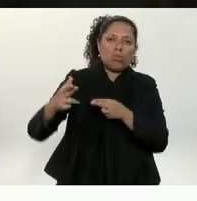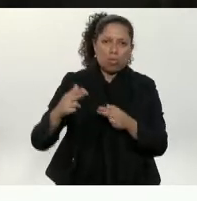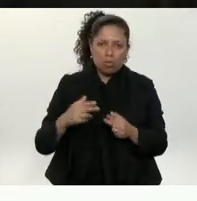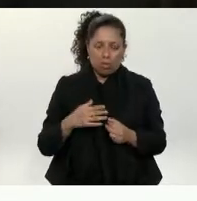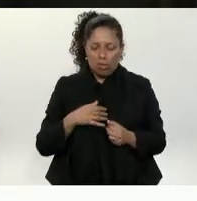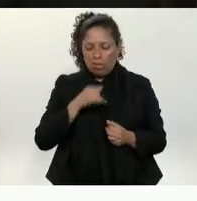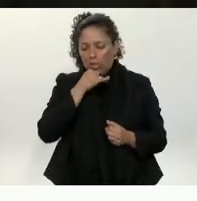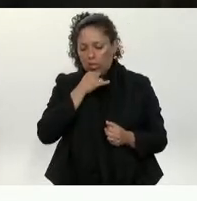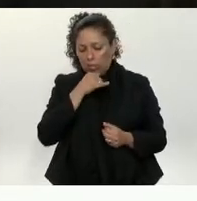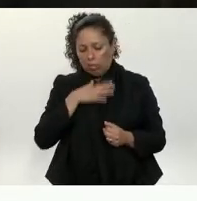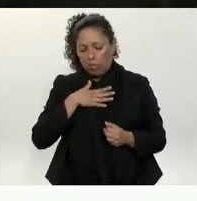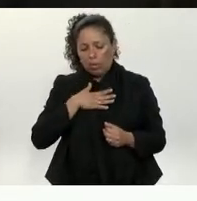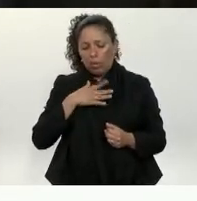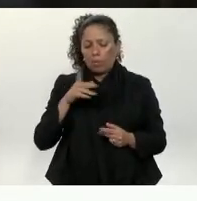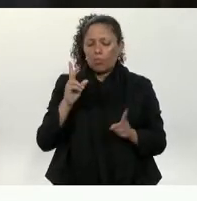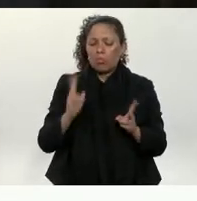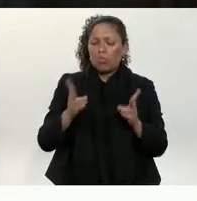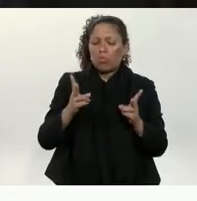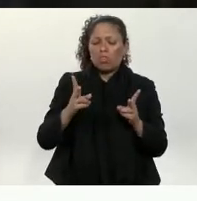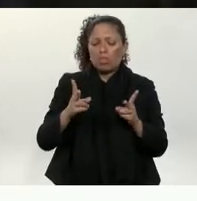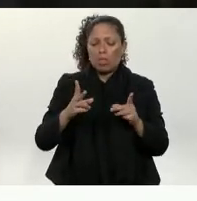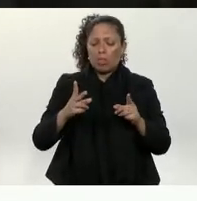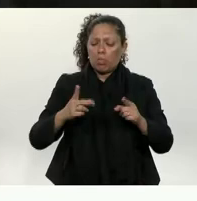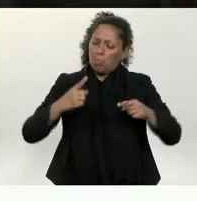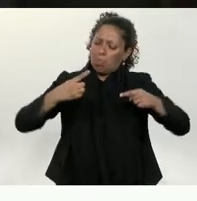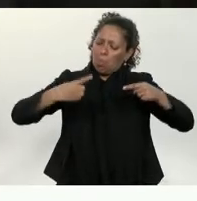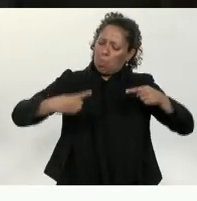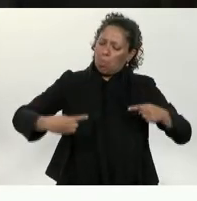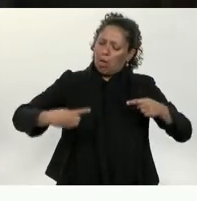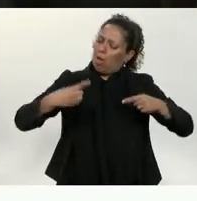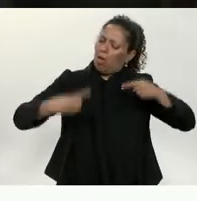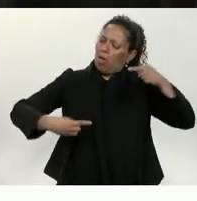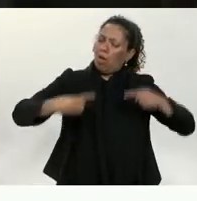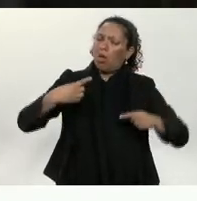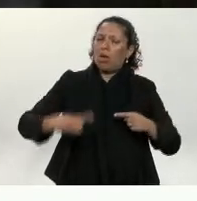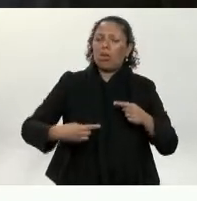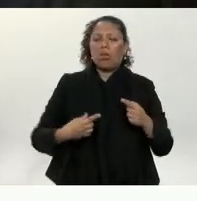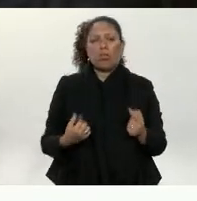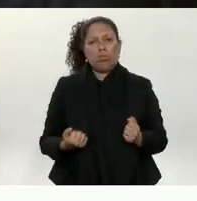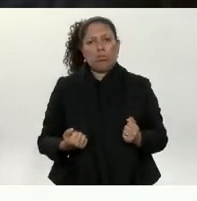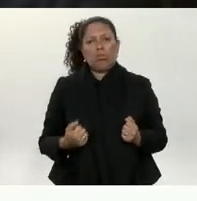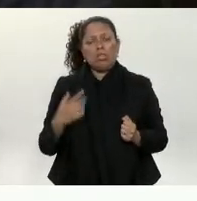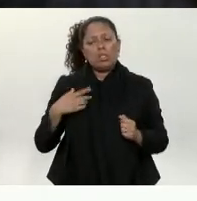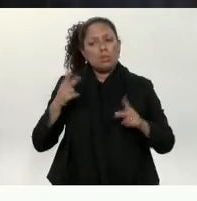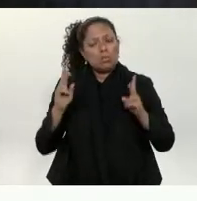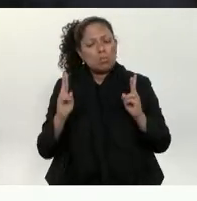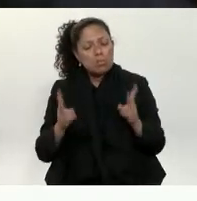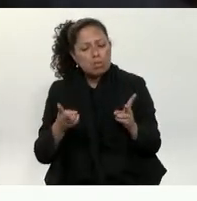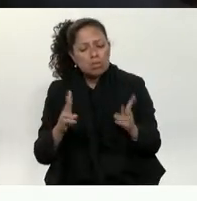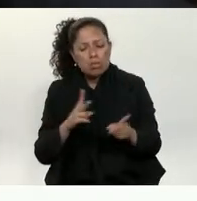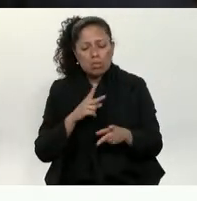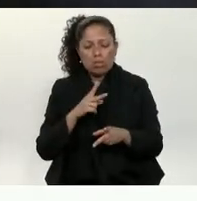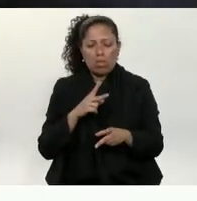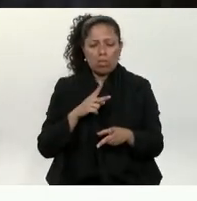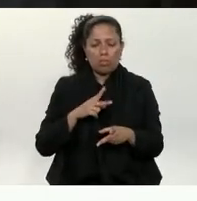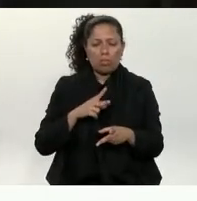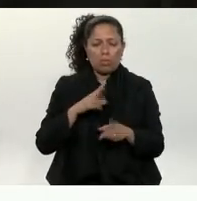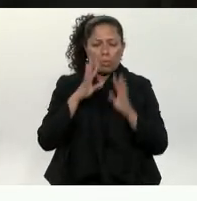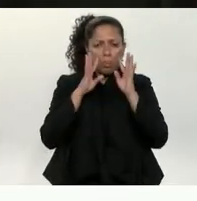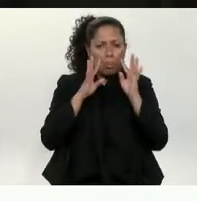tenho debatido aqui e assistido acho que assisti a todos, se não me engano, só a um que